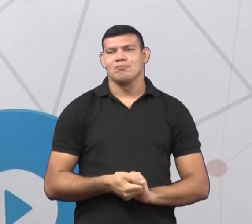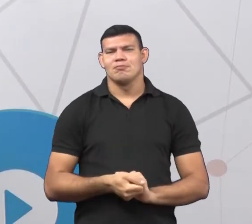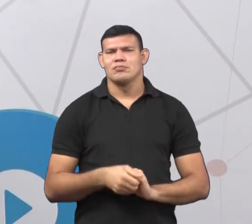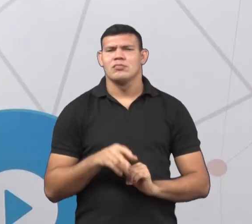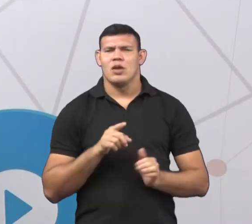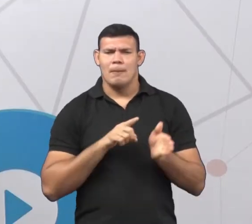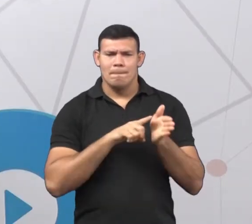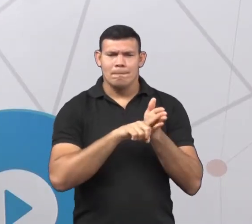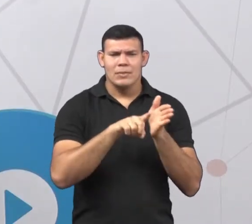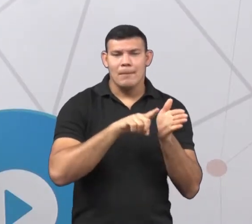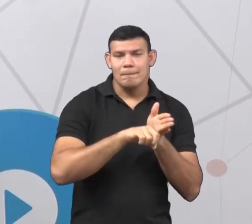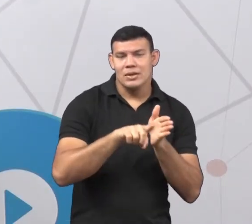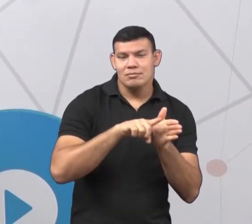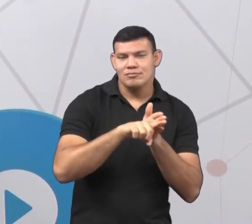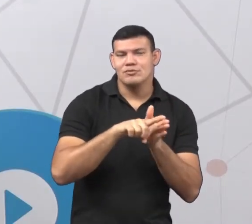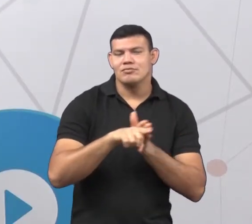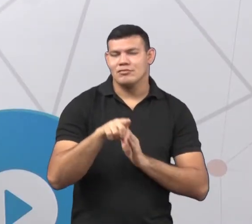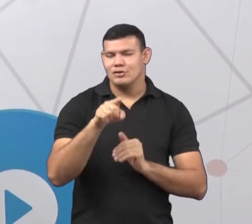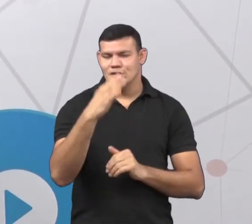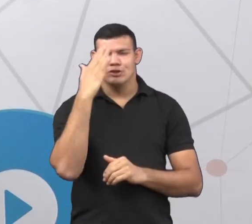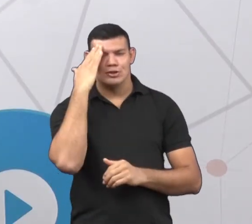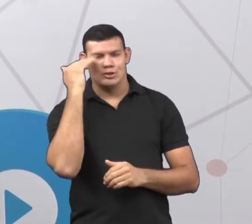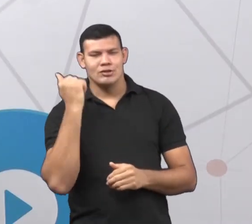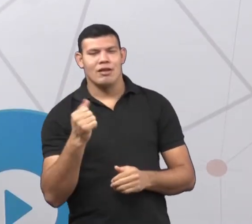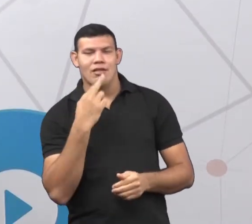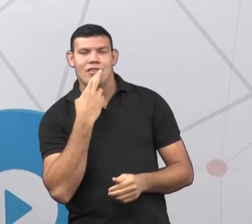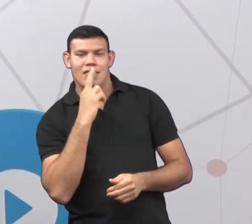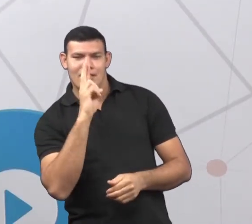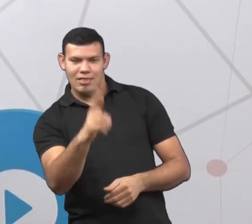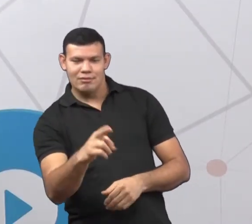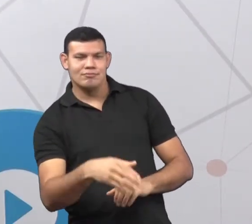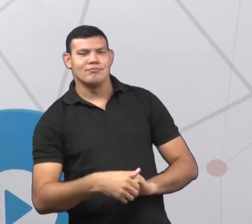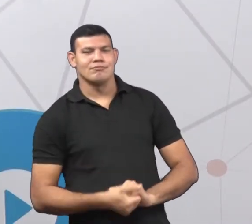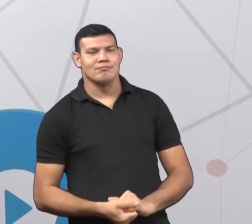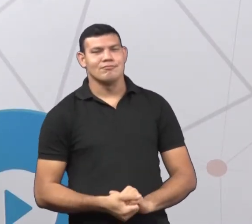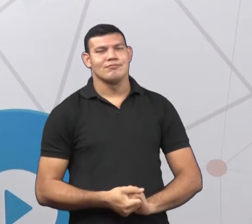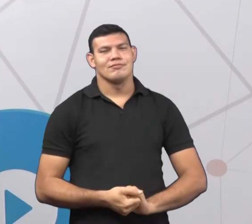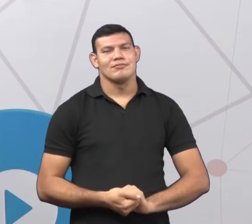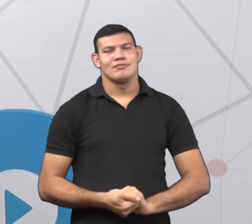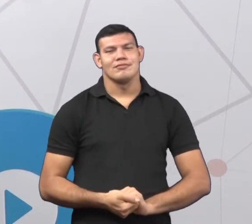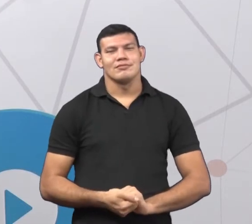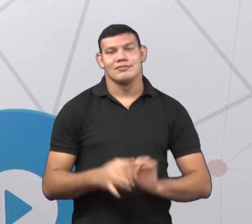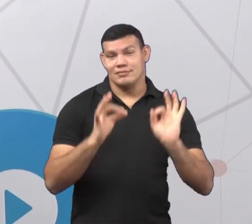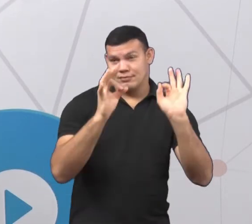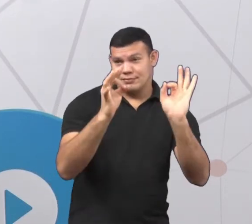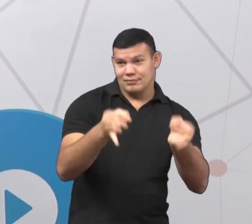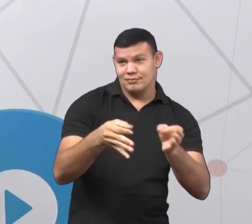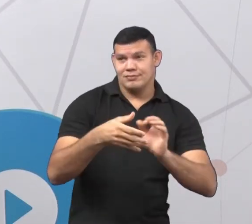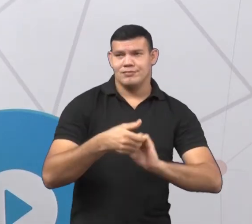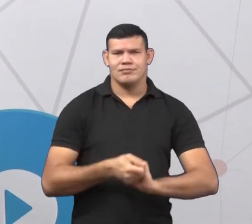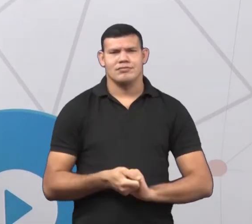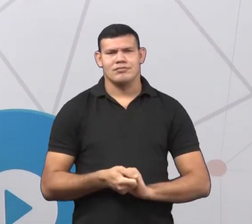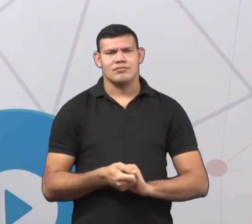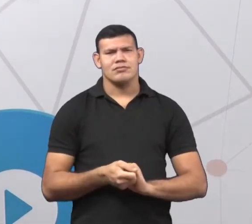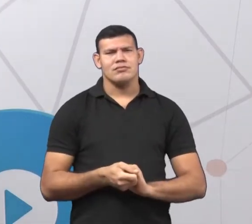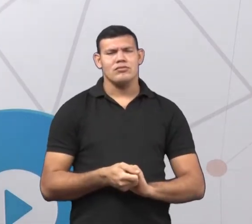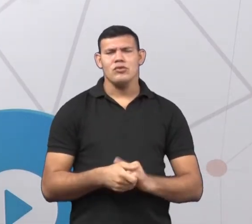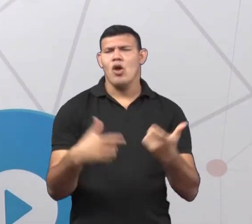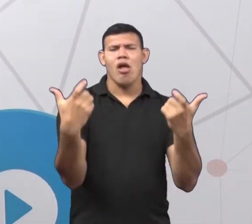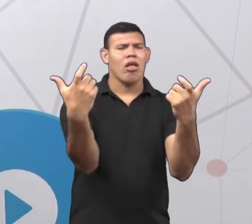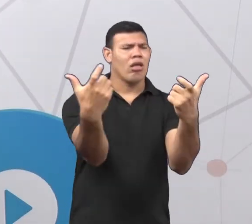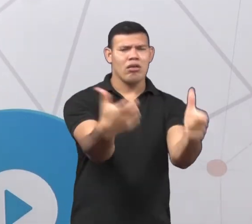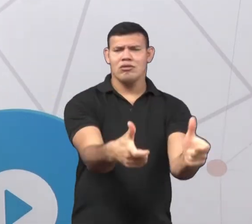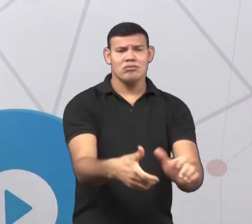essas perguntinhas, agora você já tem as respostas na ponta da língua, certo? Professor, mas onde que